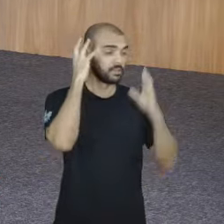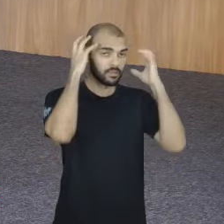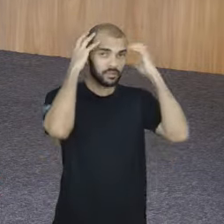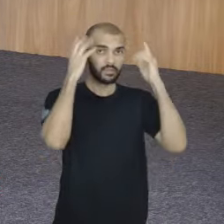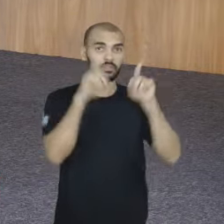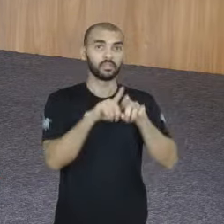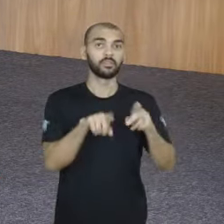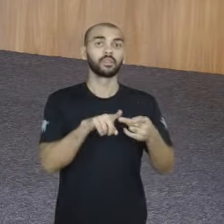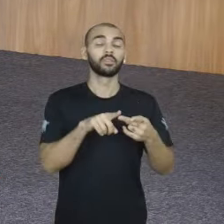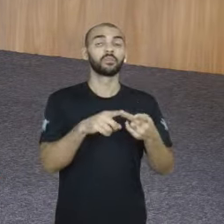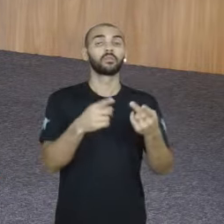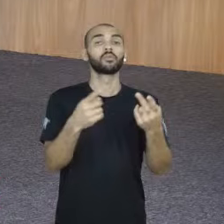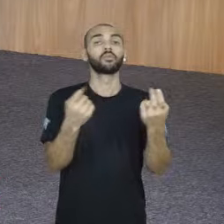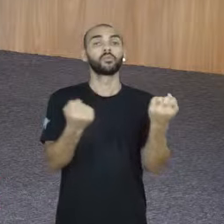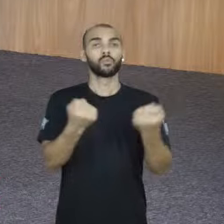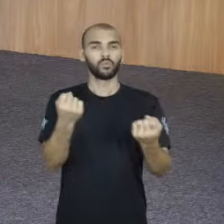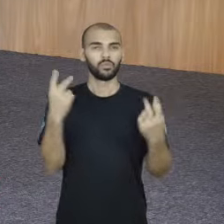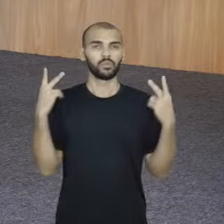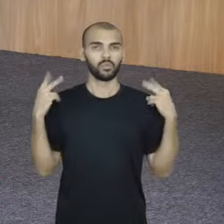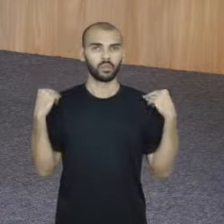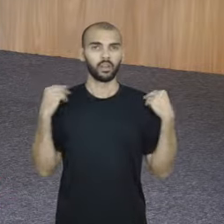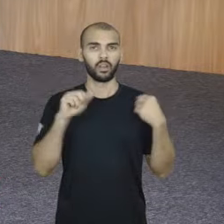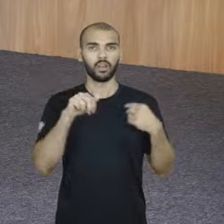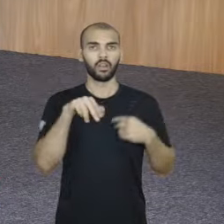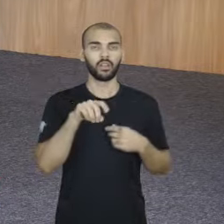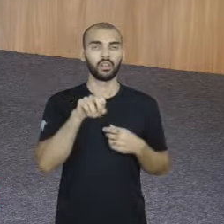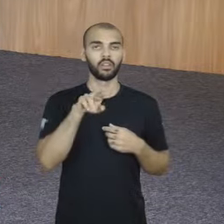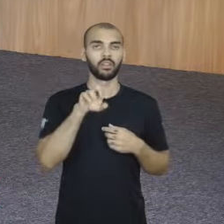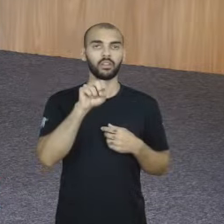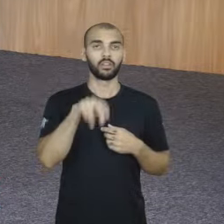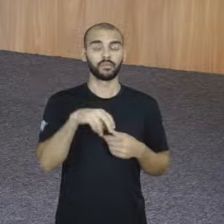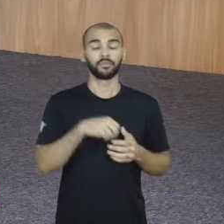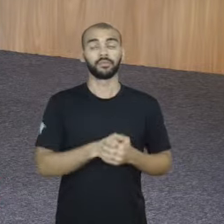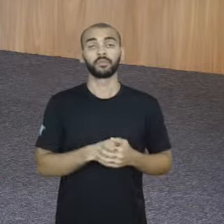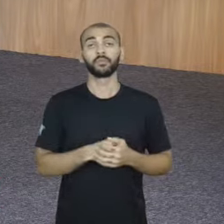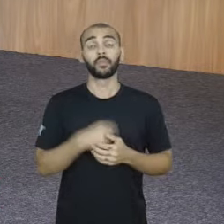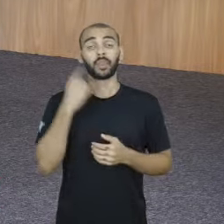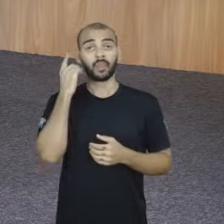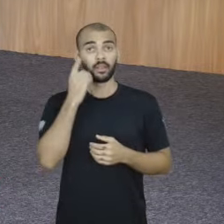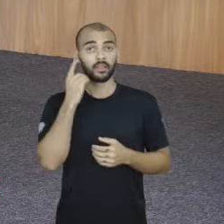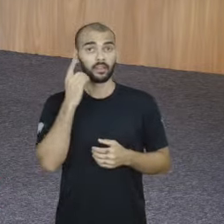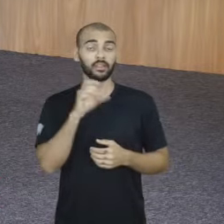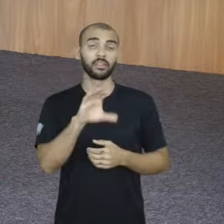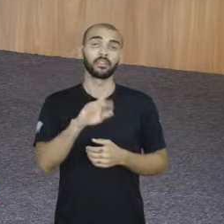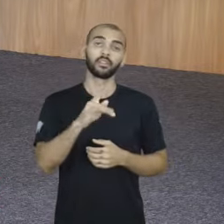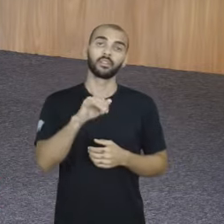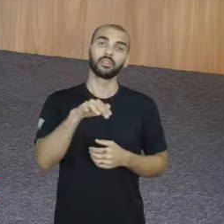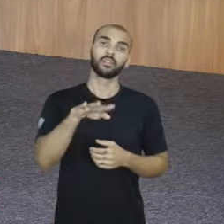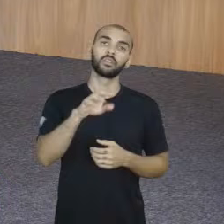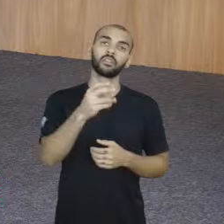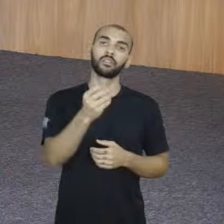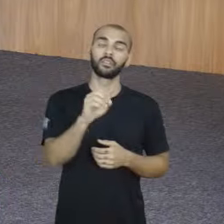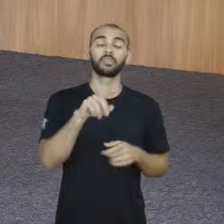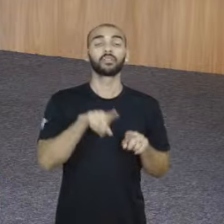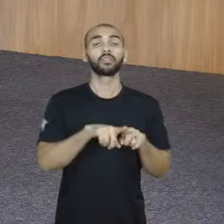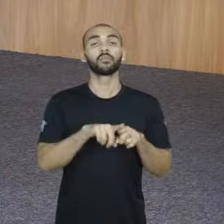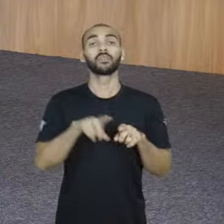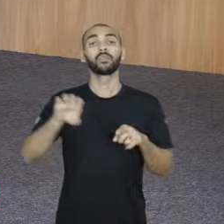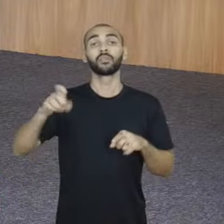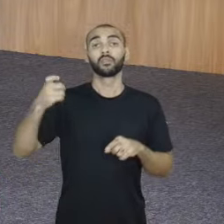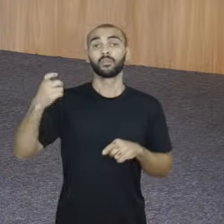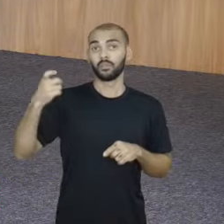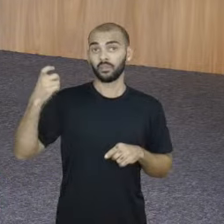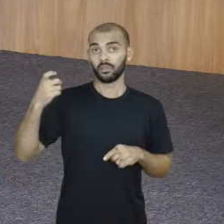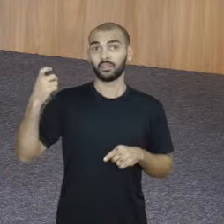dos suspeitos de ordenarem o crime, o deputado federal Chiquinho Brazão e seu irmão Domingos Brazão, além do ex-chefe da Polícia Civil do